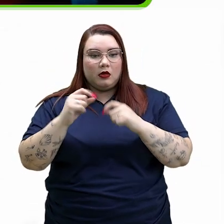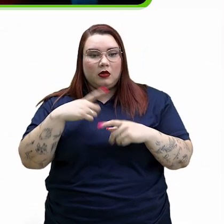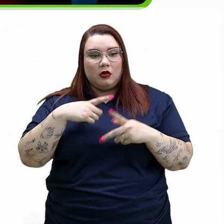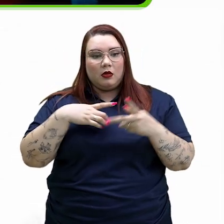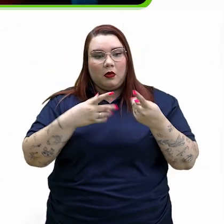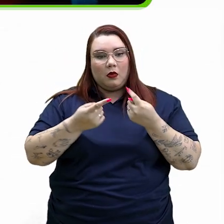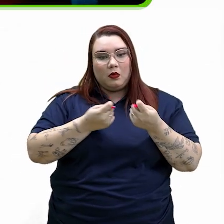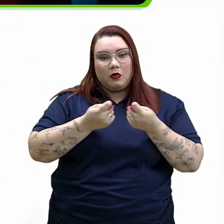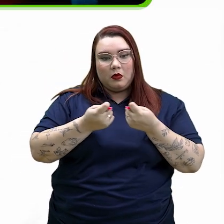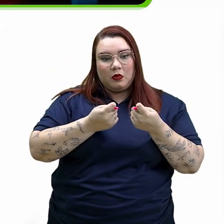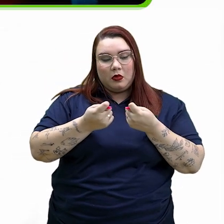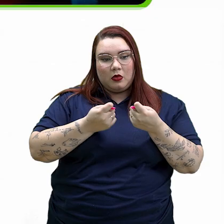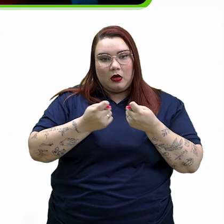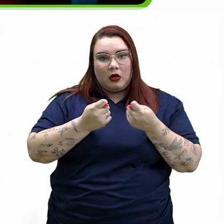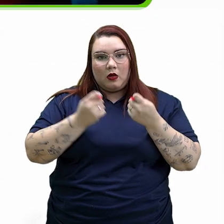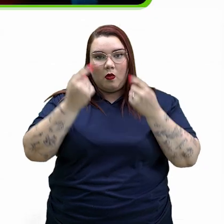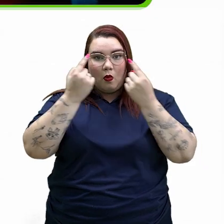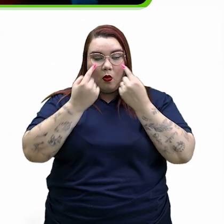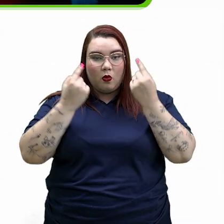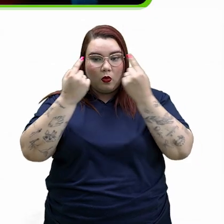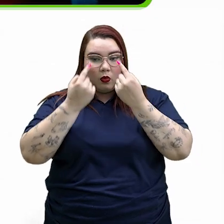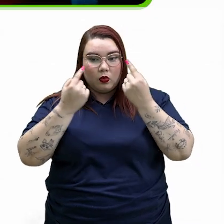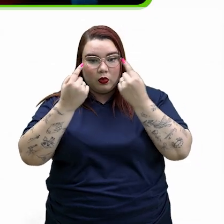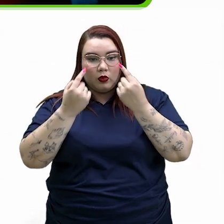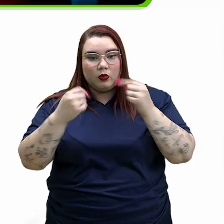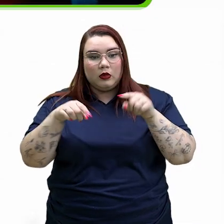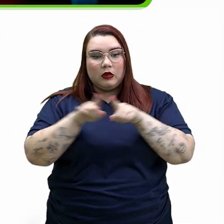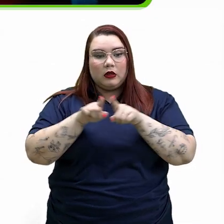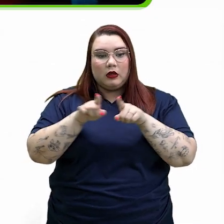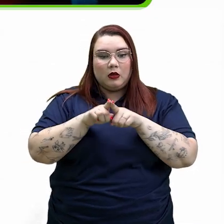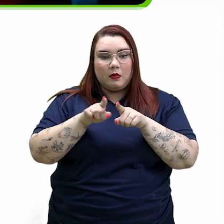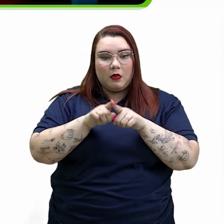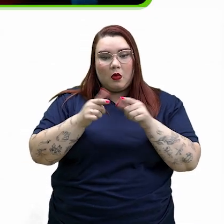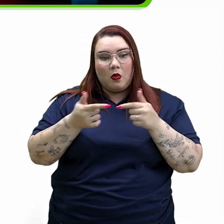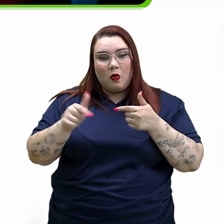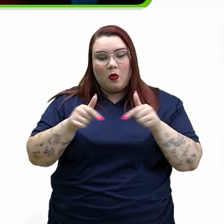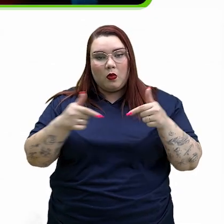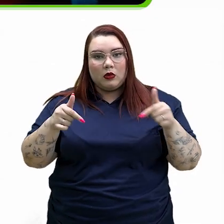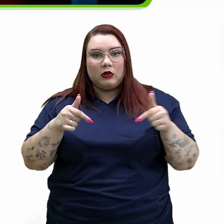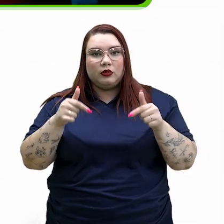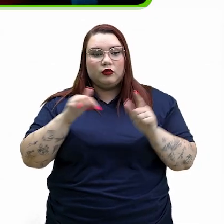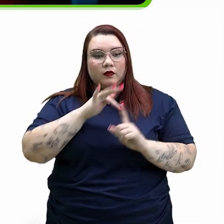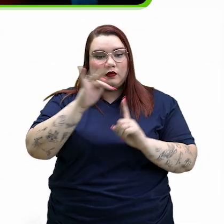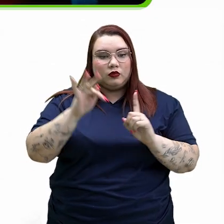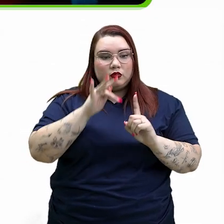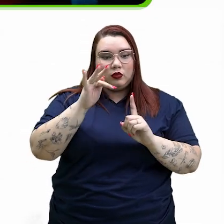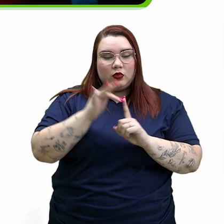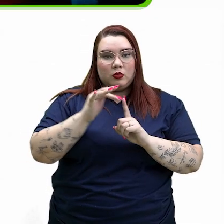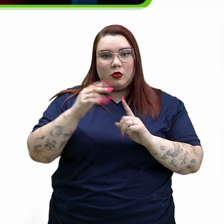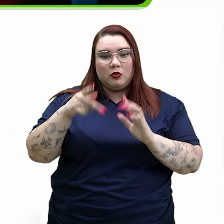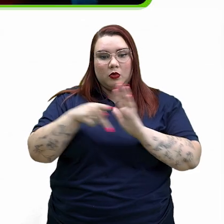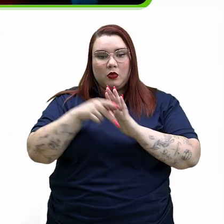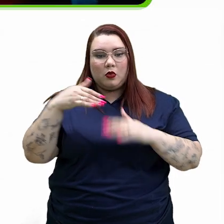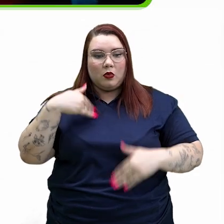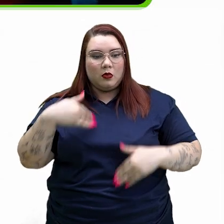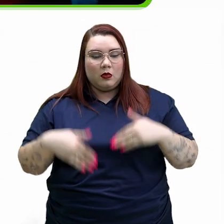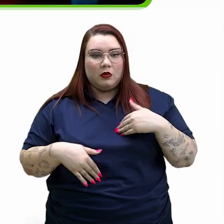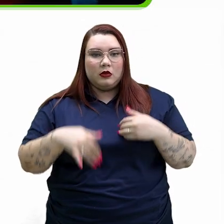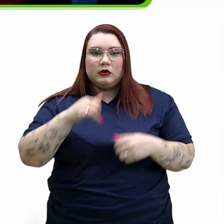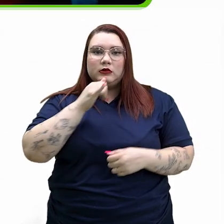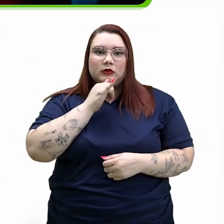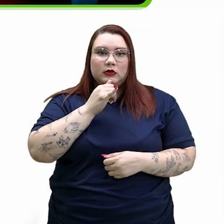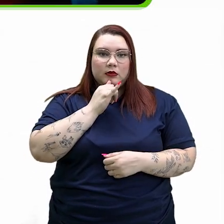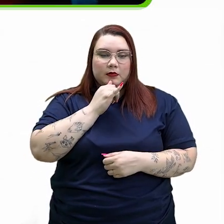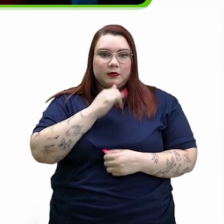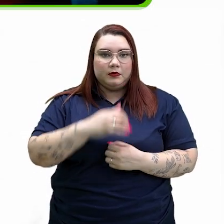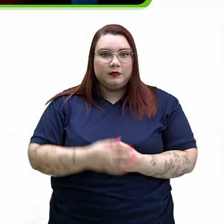por controlar a pupila e outras atividades do funcionamento do corpo,